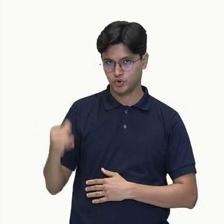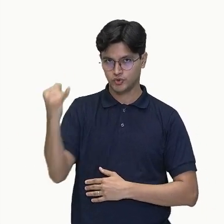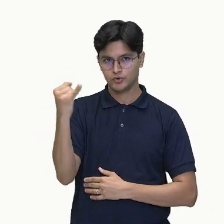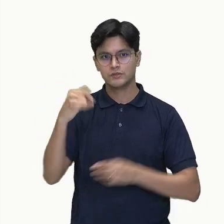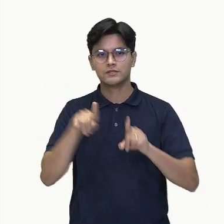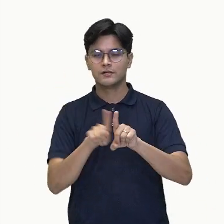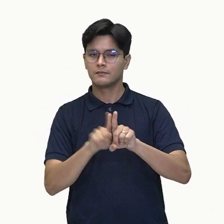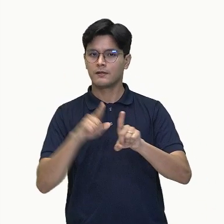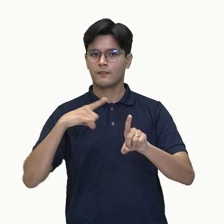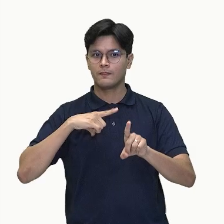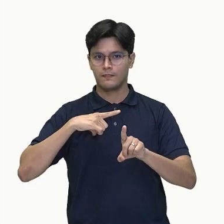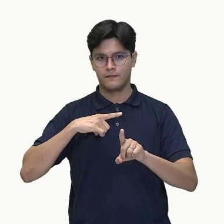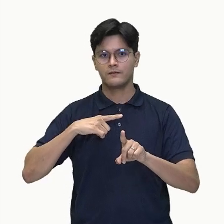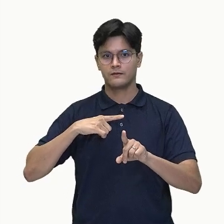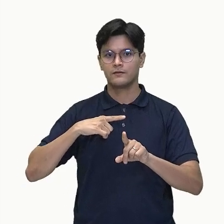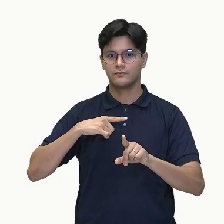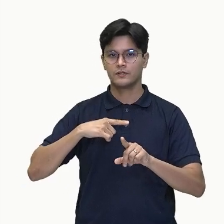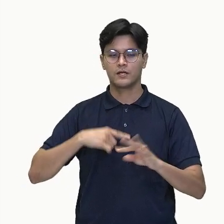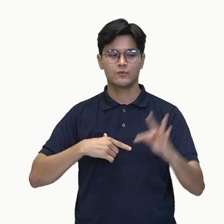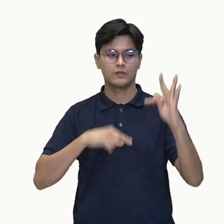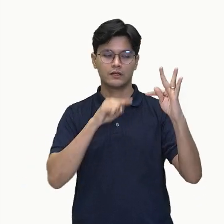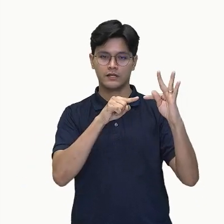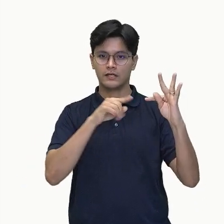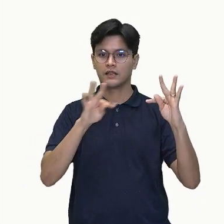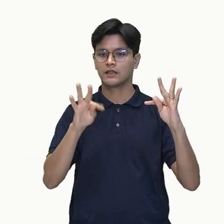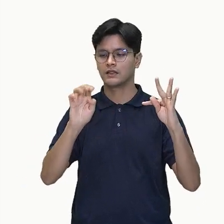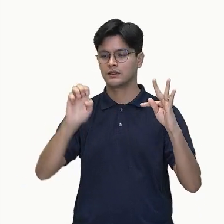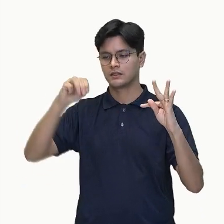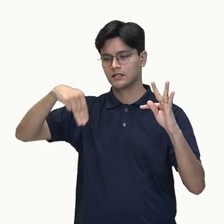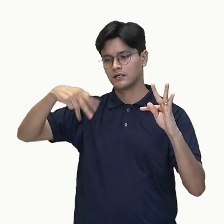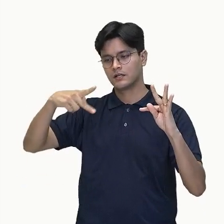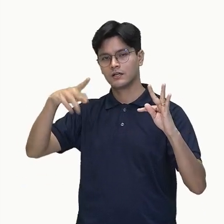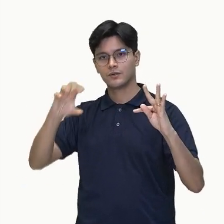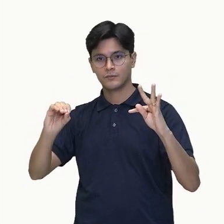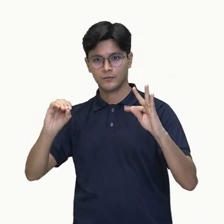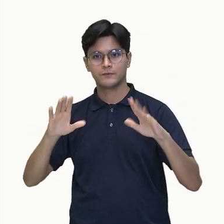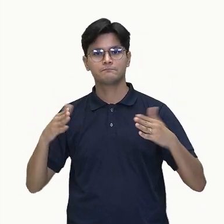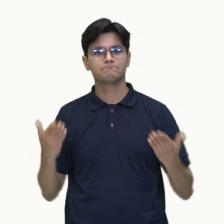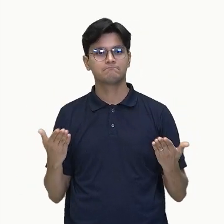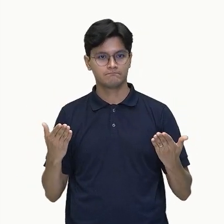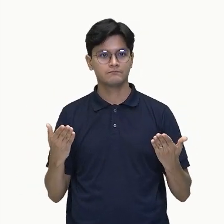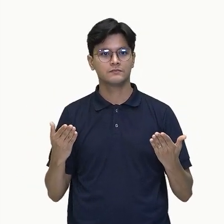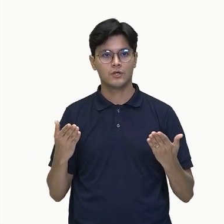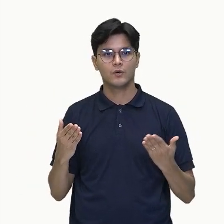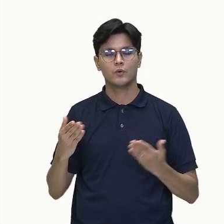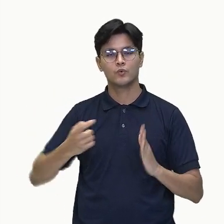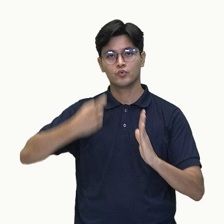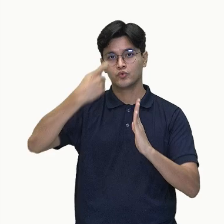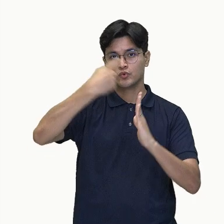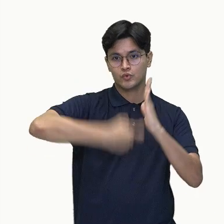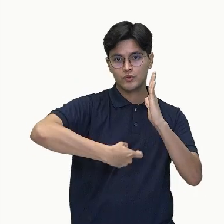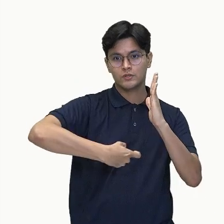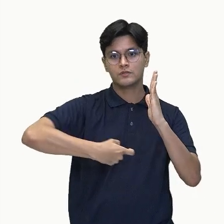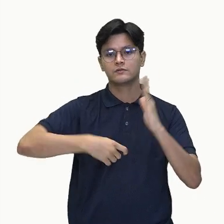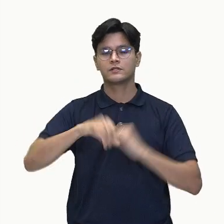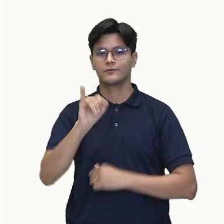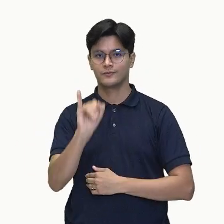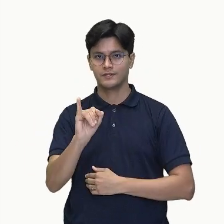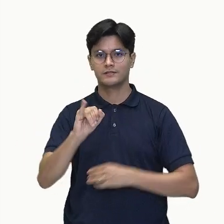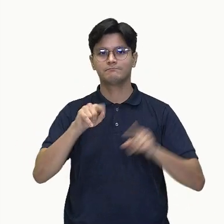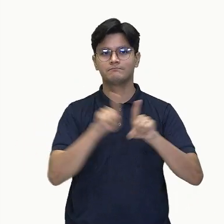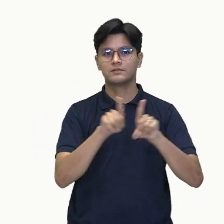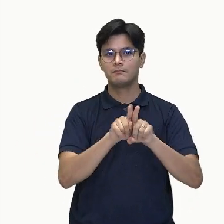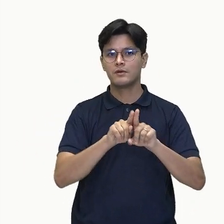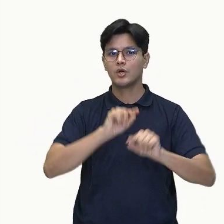elementos, taxa de juros e tempo, ambos devem estar na mesma unidade de tempo. Como assim?